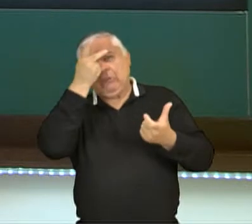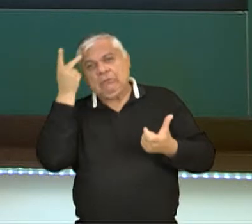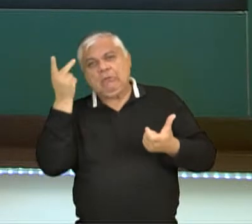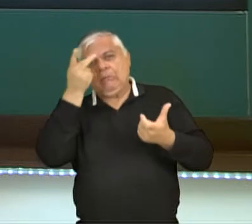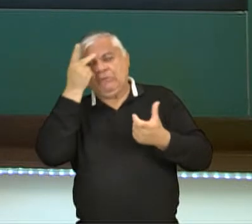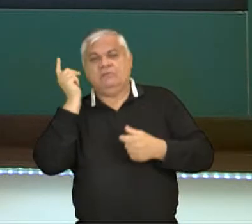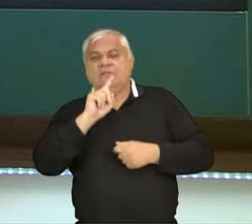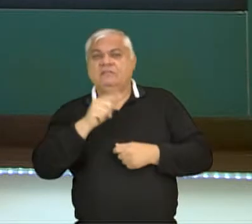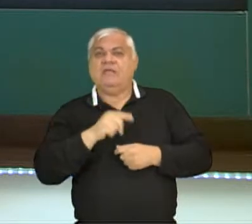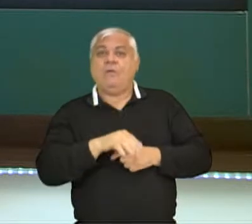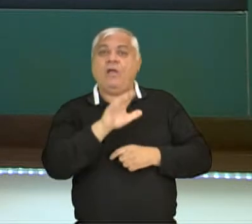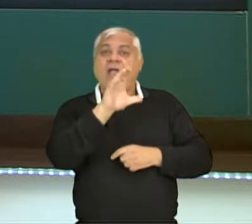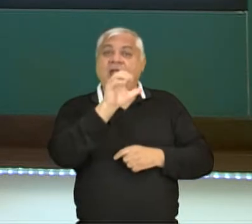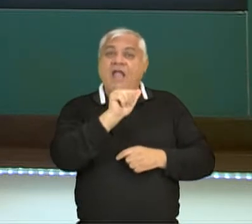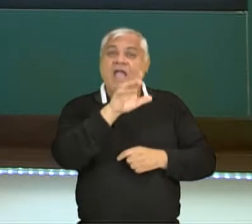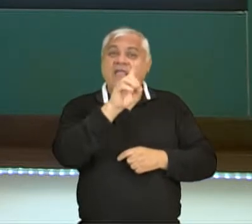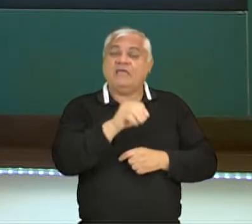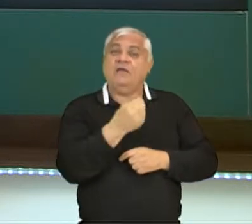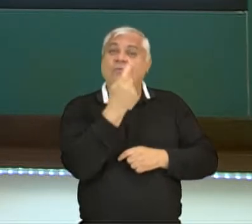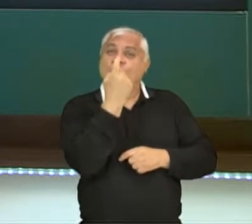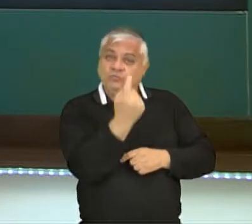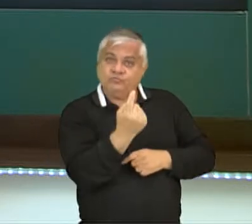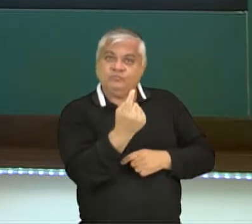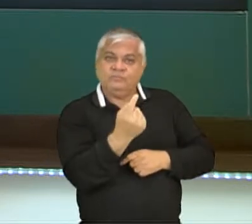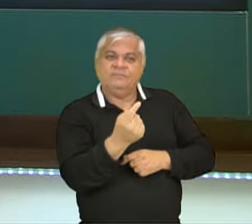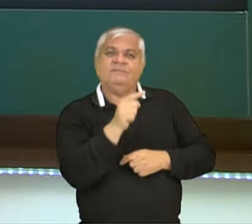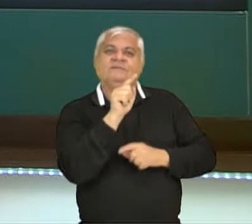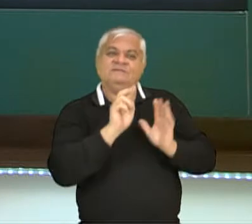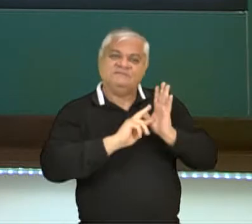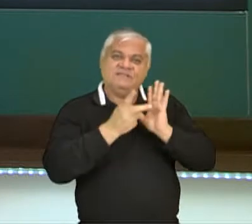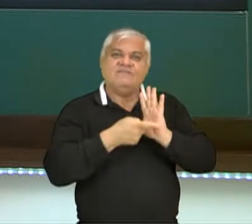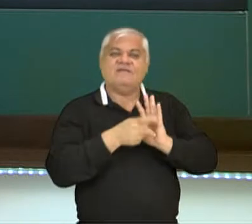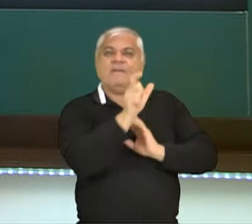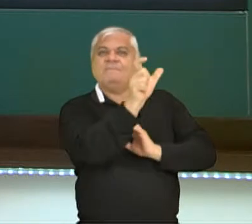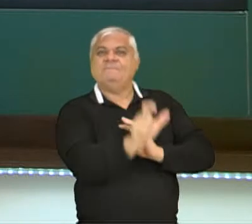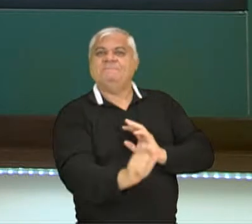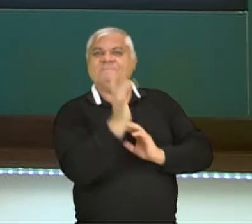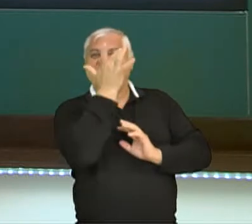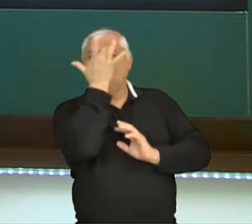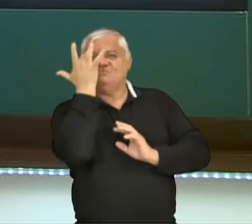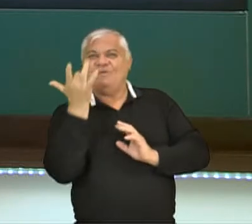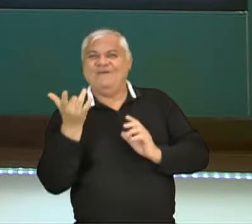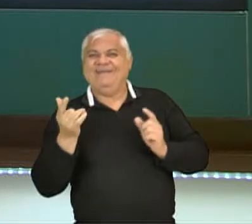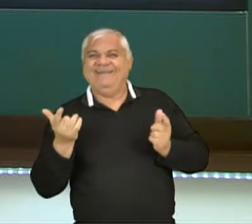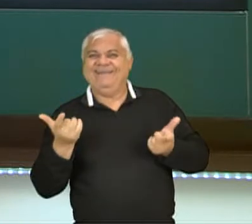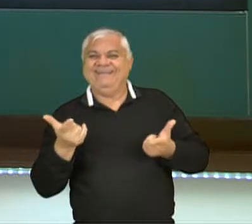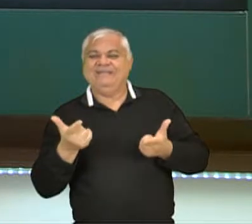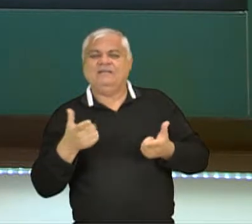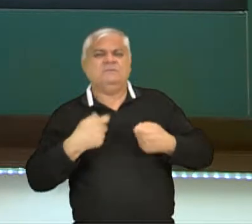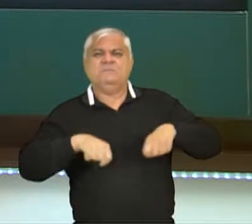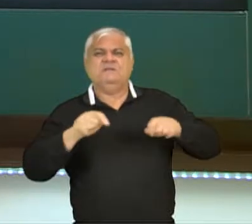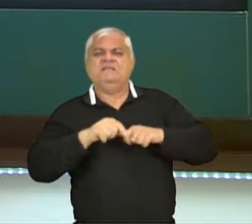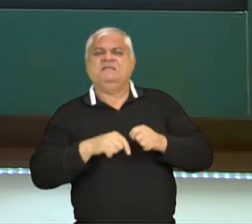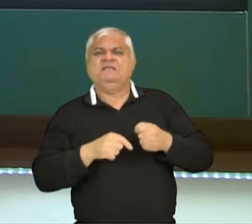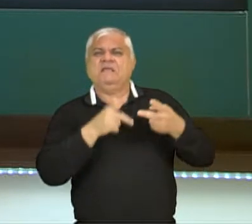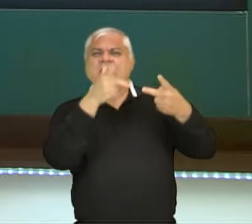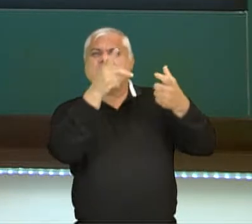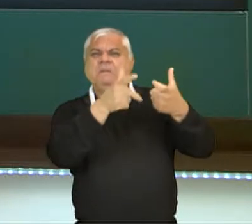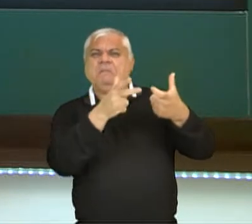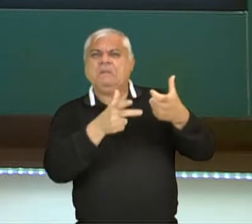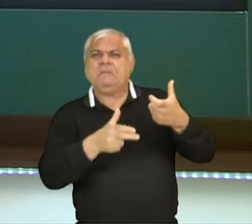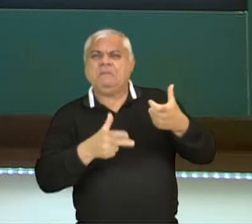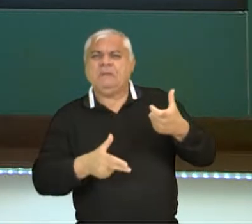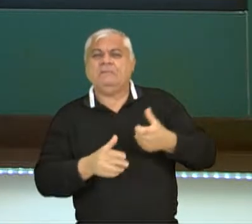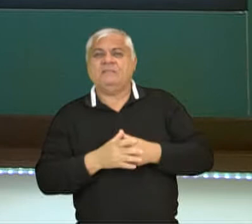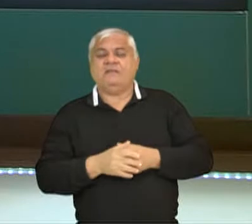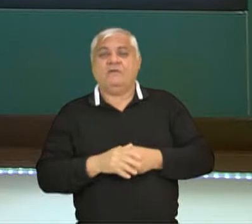ou pessoa, ou utilizar até mesmo essa palavra pessoa sem ter a necessidade, eu posso colocar cada um,